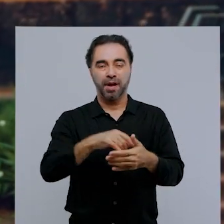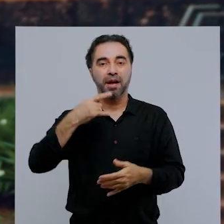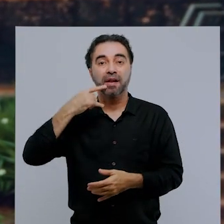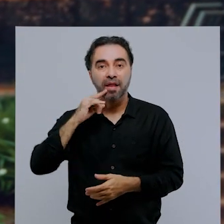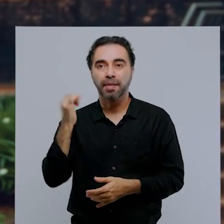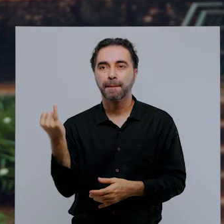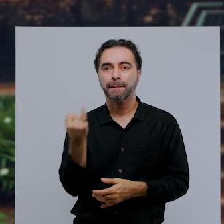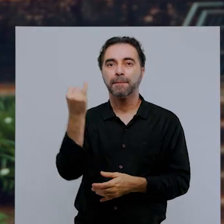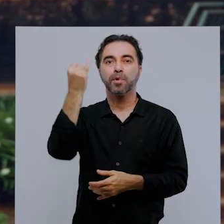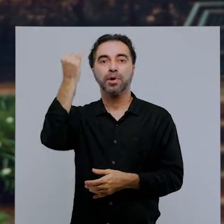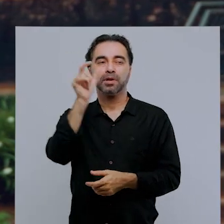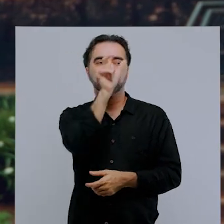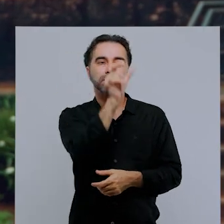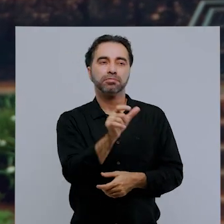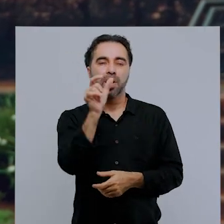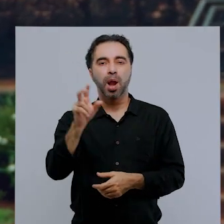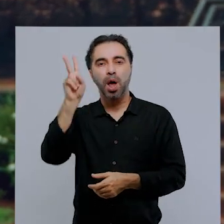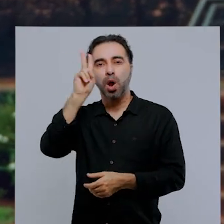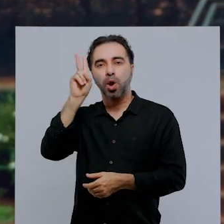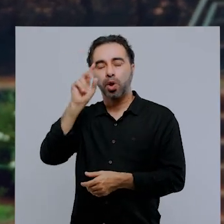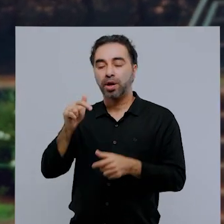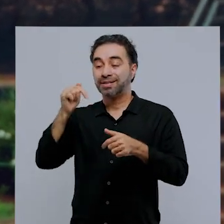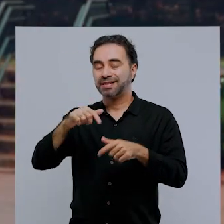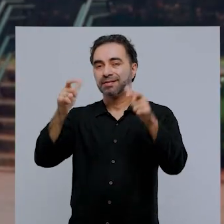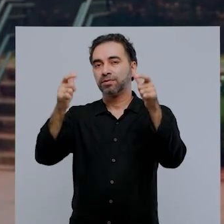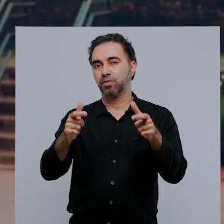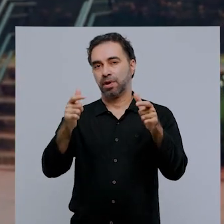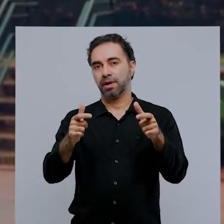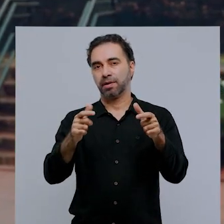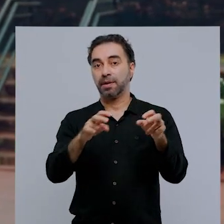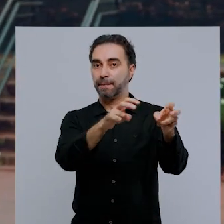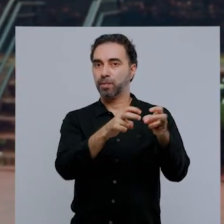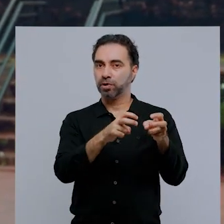um importante personagem da história desse lugar e é por